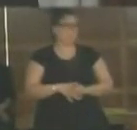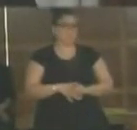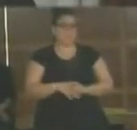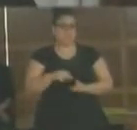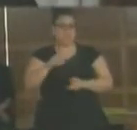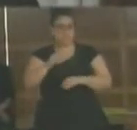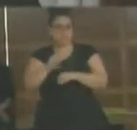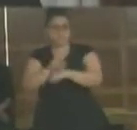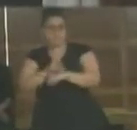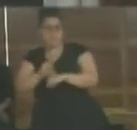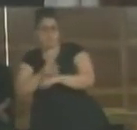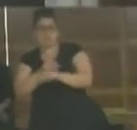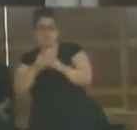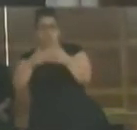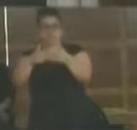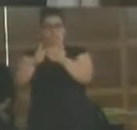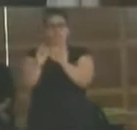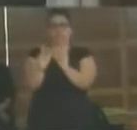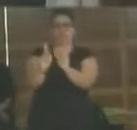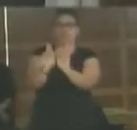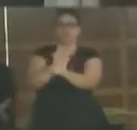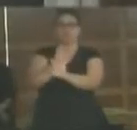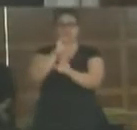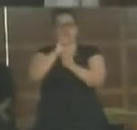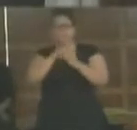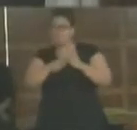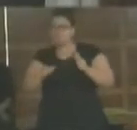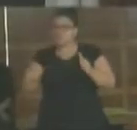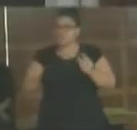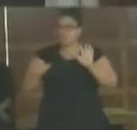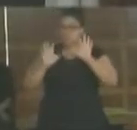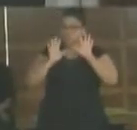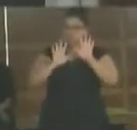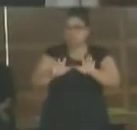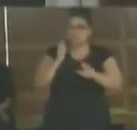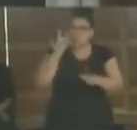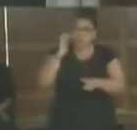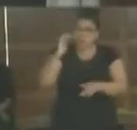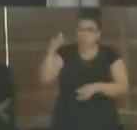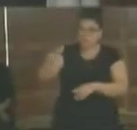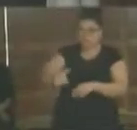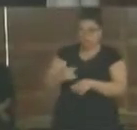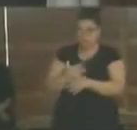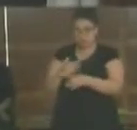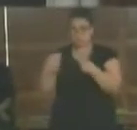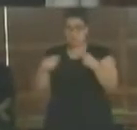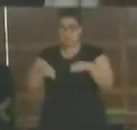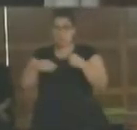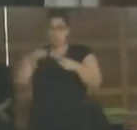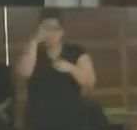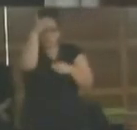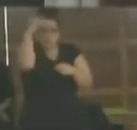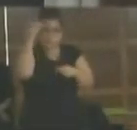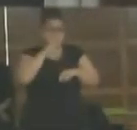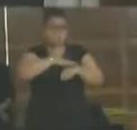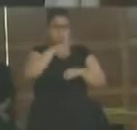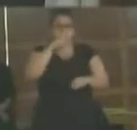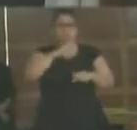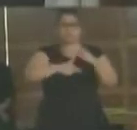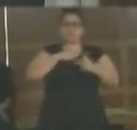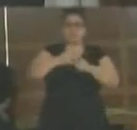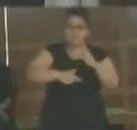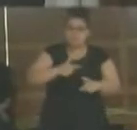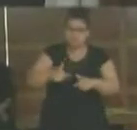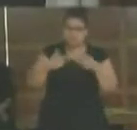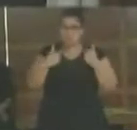férias, ok. Mas, mesmo assim, eu acho que o município está precisando de pessoas que se empenham um pouco mais, ainda mais na área do